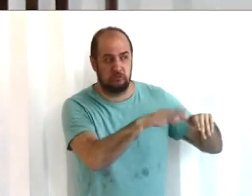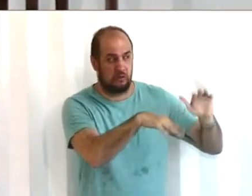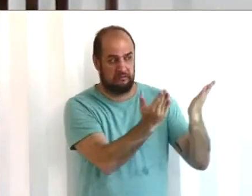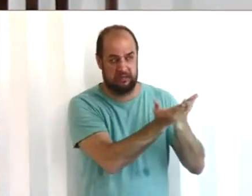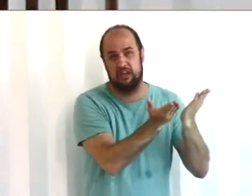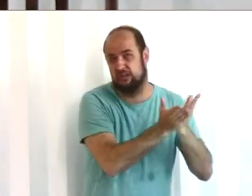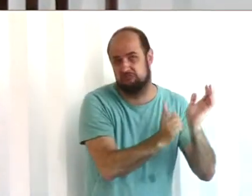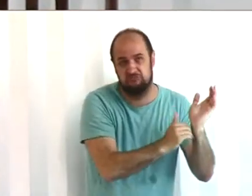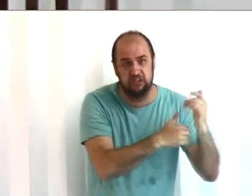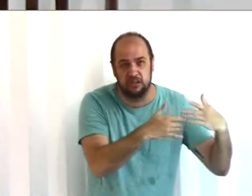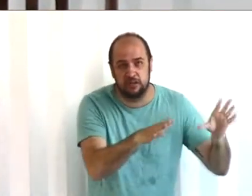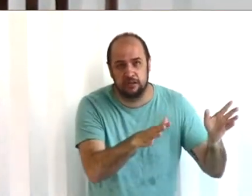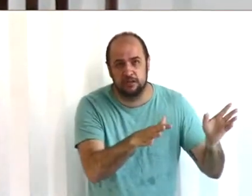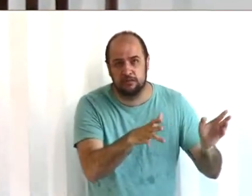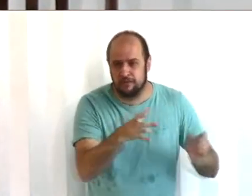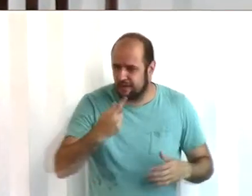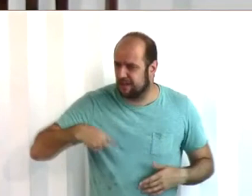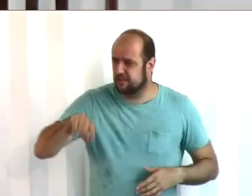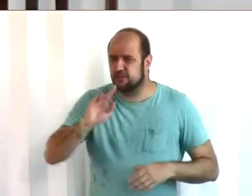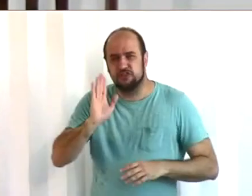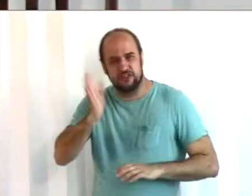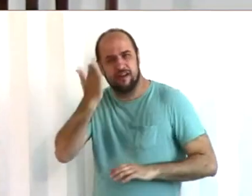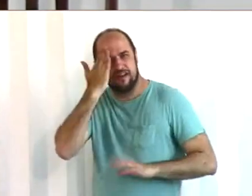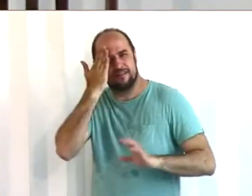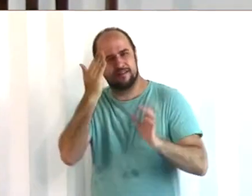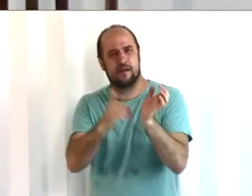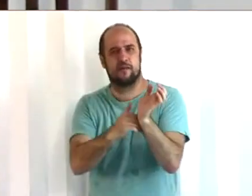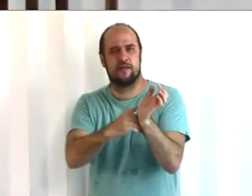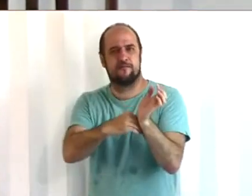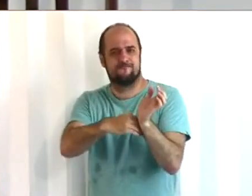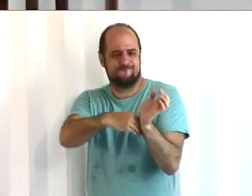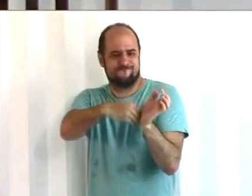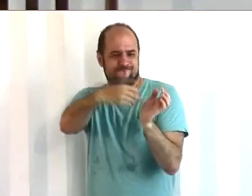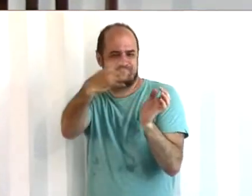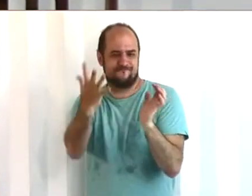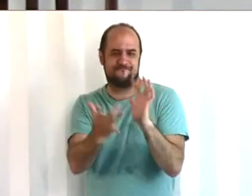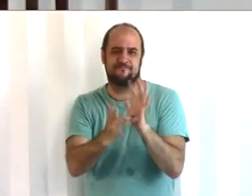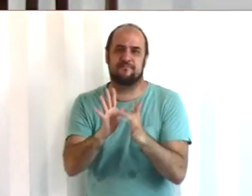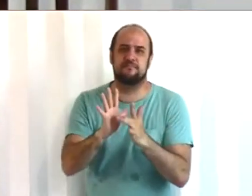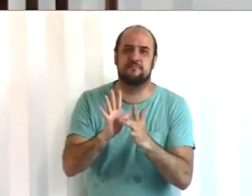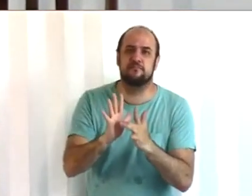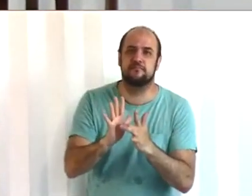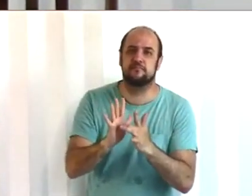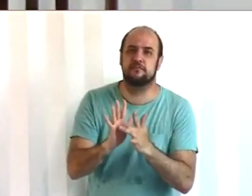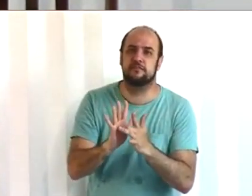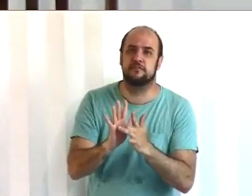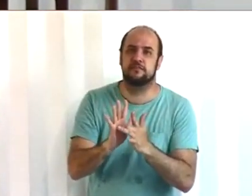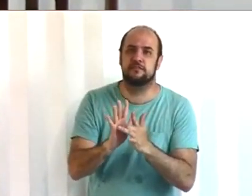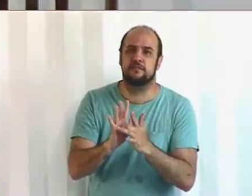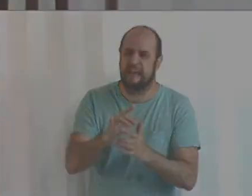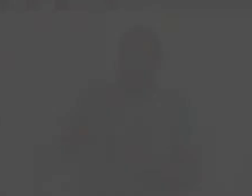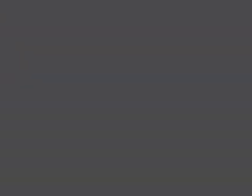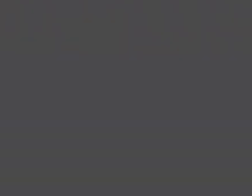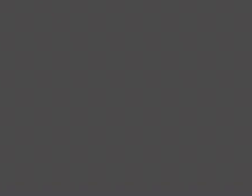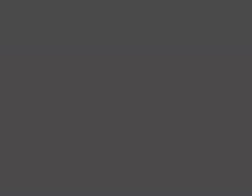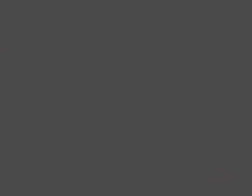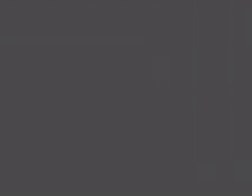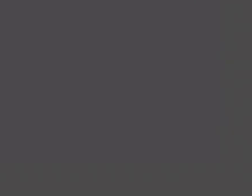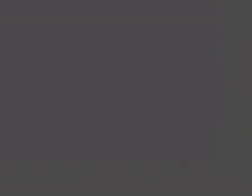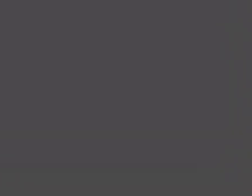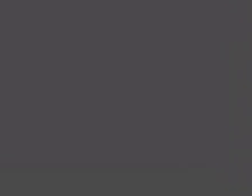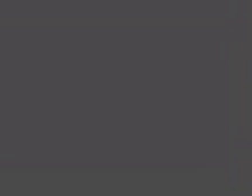evangélicos, mas não pode ser para nós, nem para nós aqui, nem para tantos que estão nos acompanhando em casa.